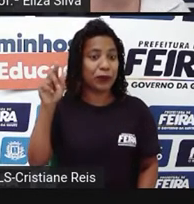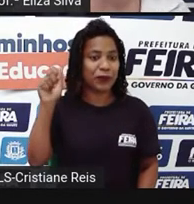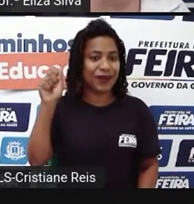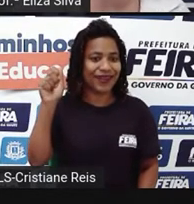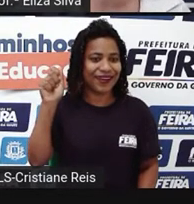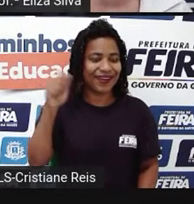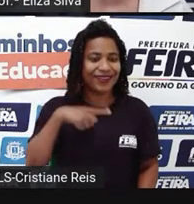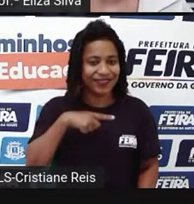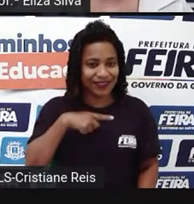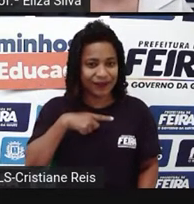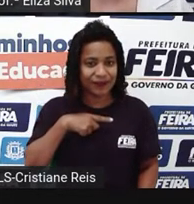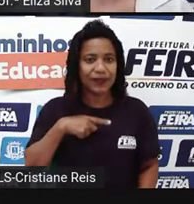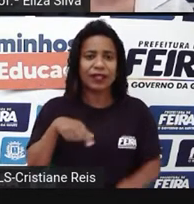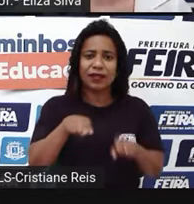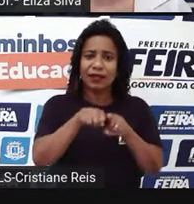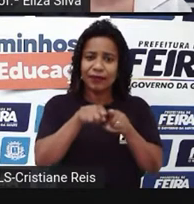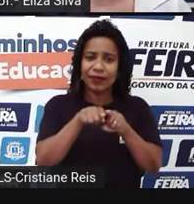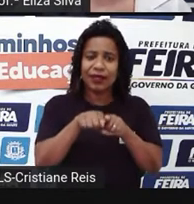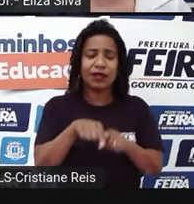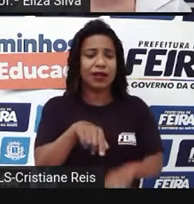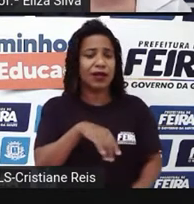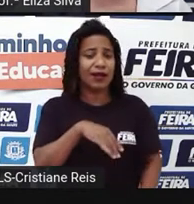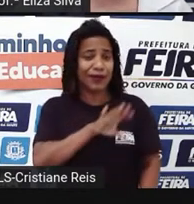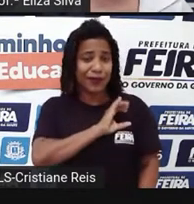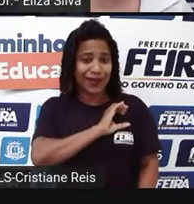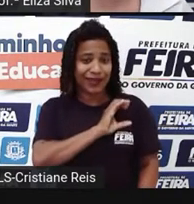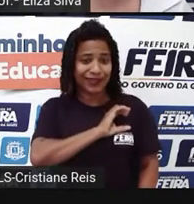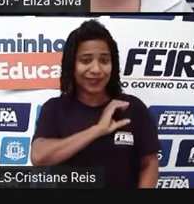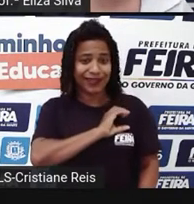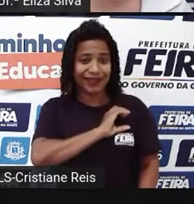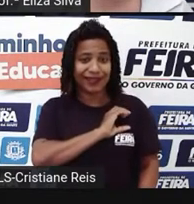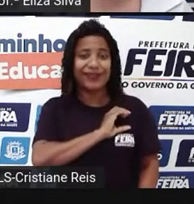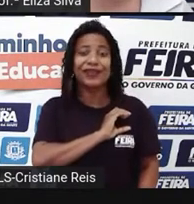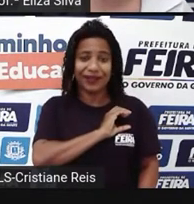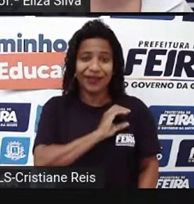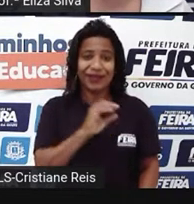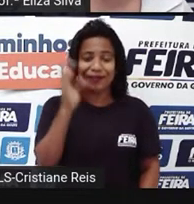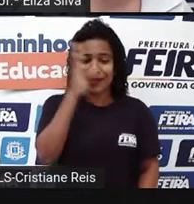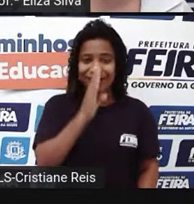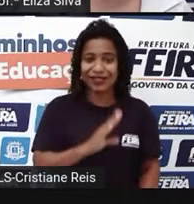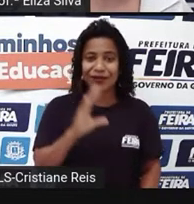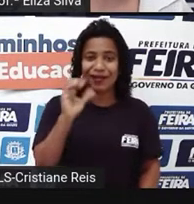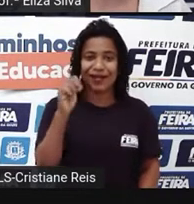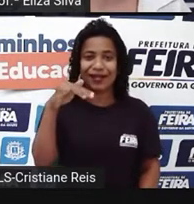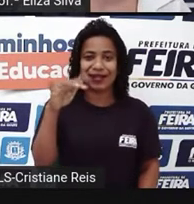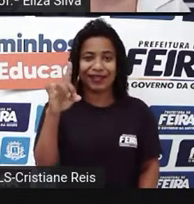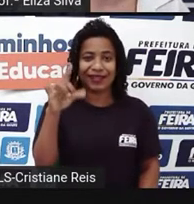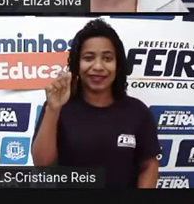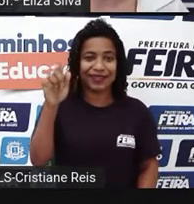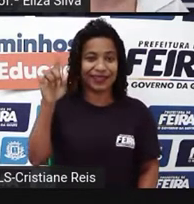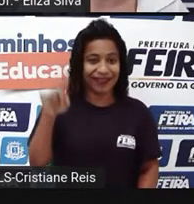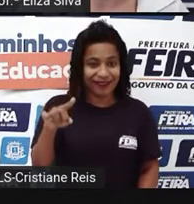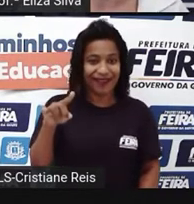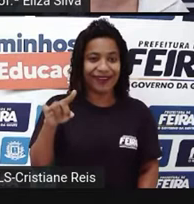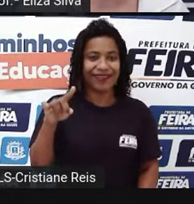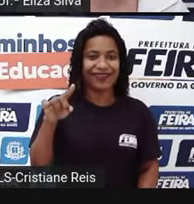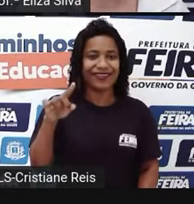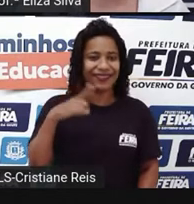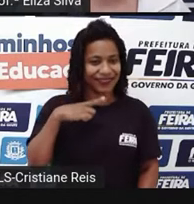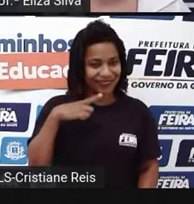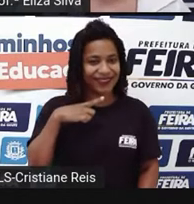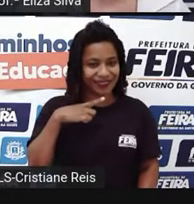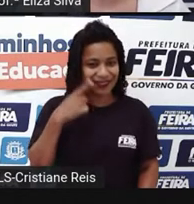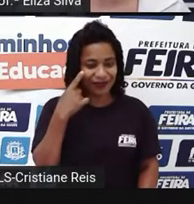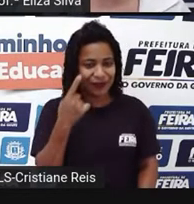última sílaba. Mas existem também países que nós escrevemos da mesma maneira. É claro que a pronúncia muda, não é